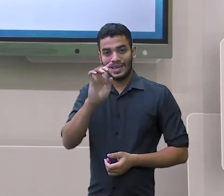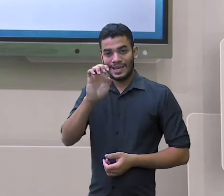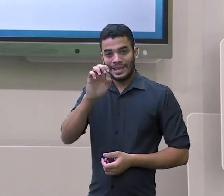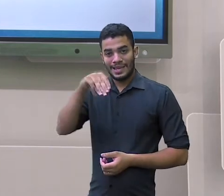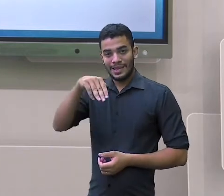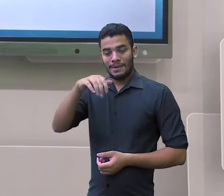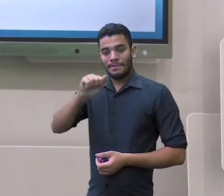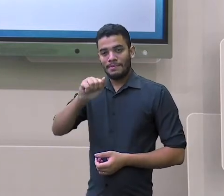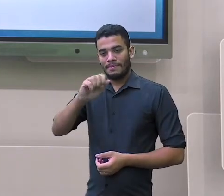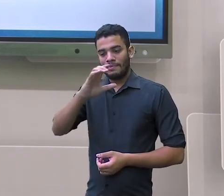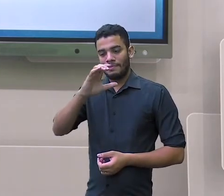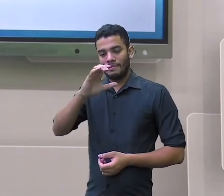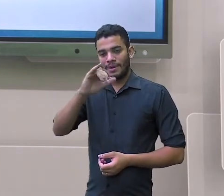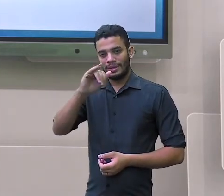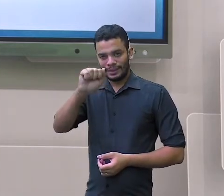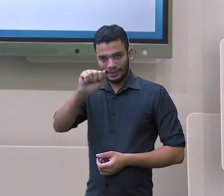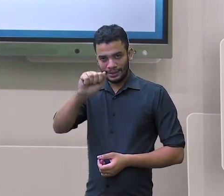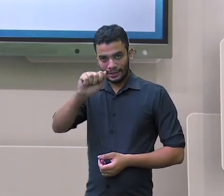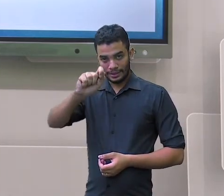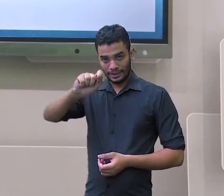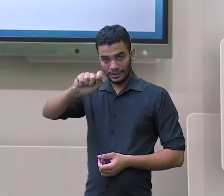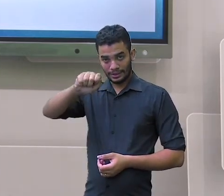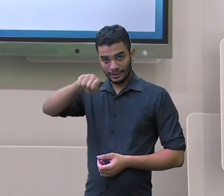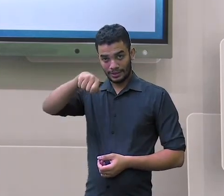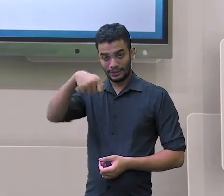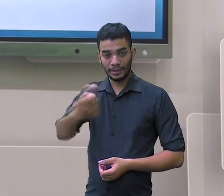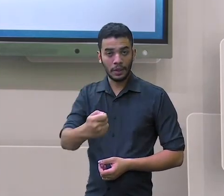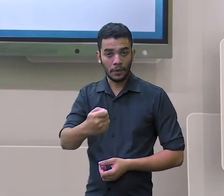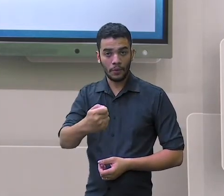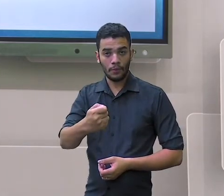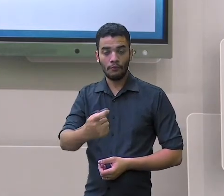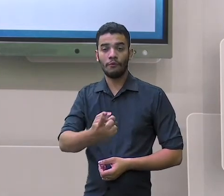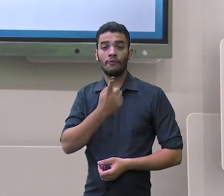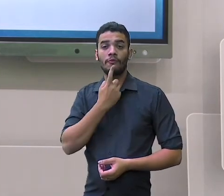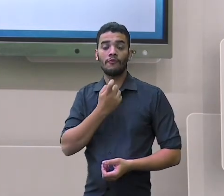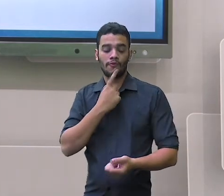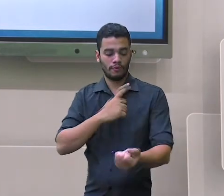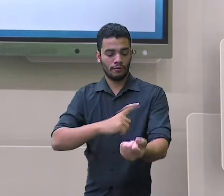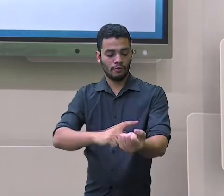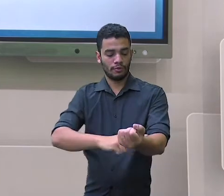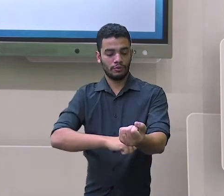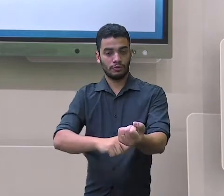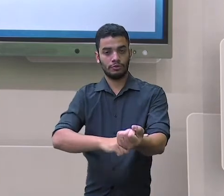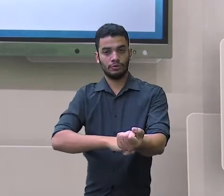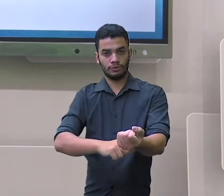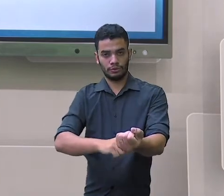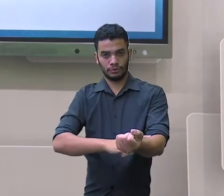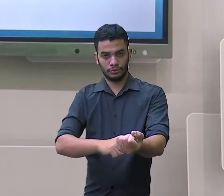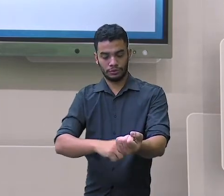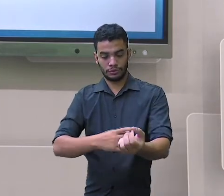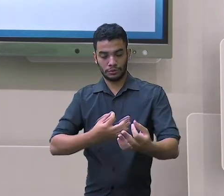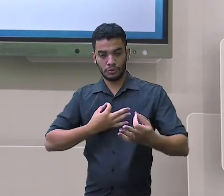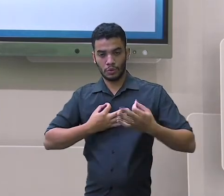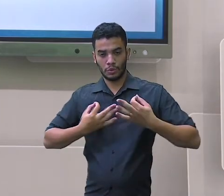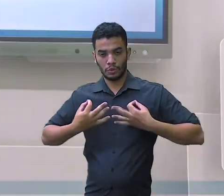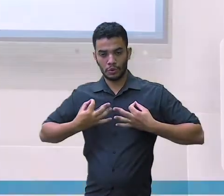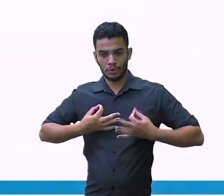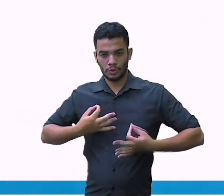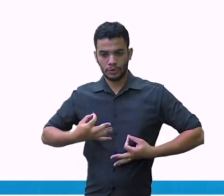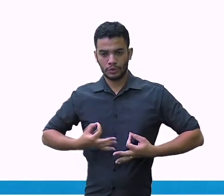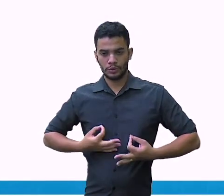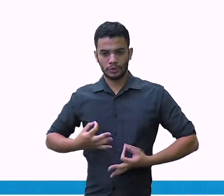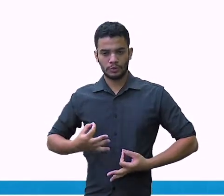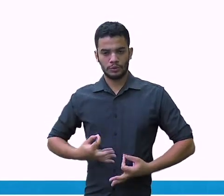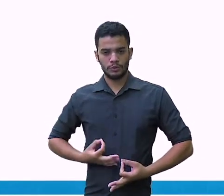a hemácia, é o glóbulo vermelho do nosso sangue. Olha o formato dela. E qual